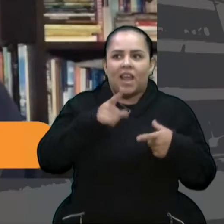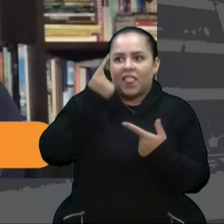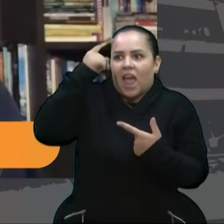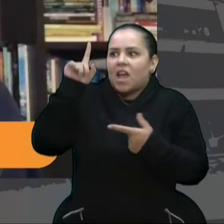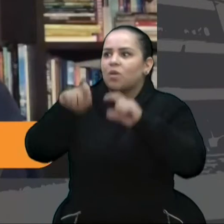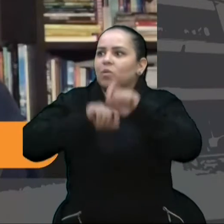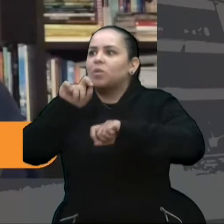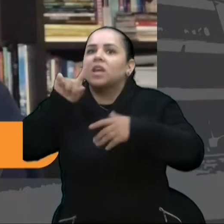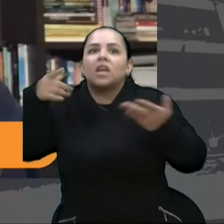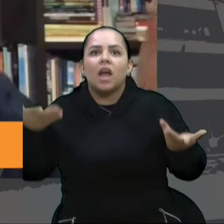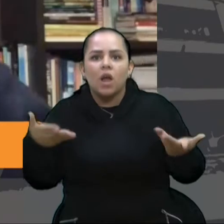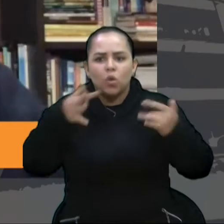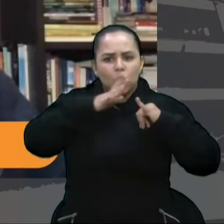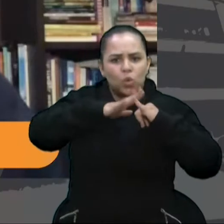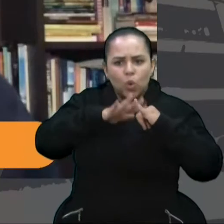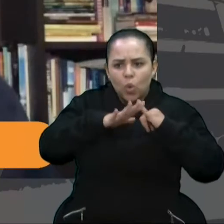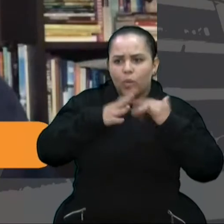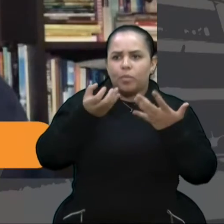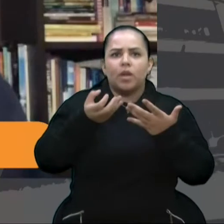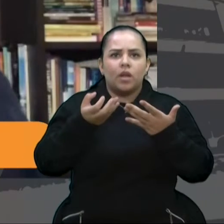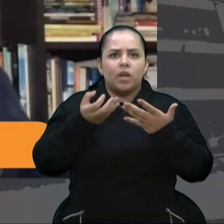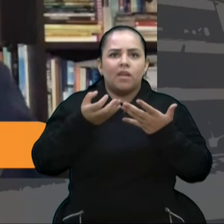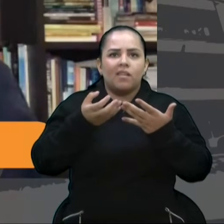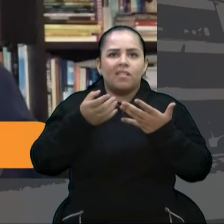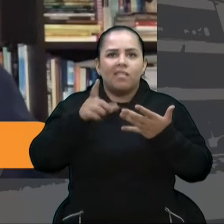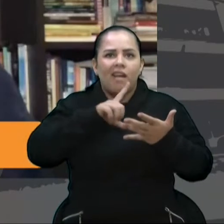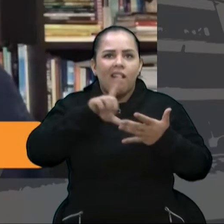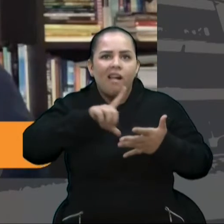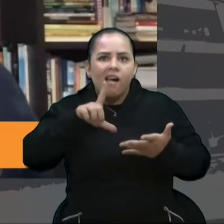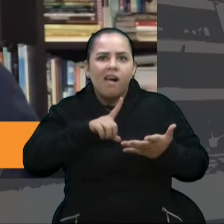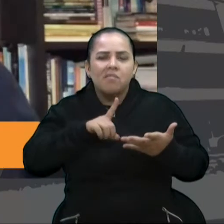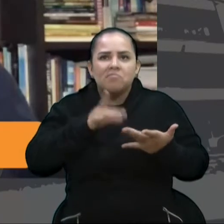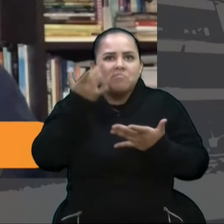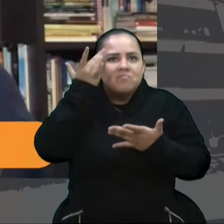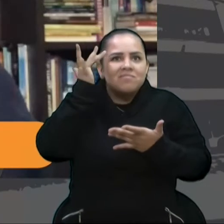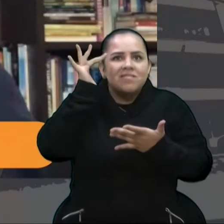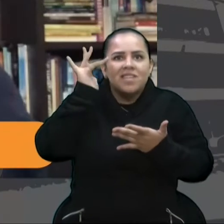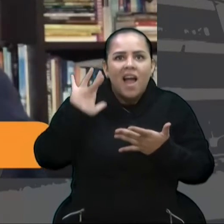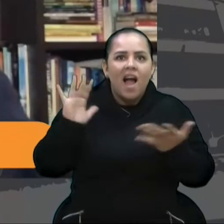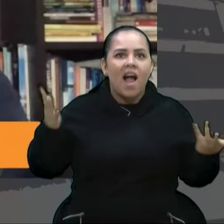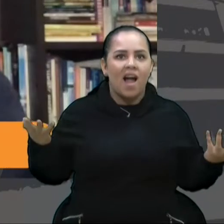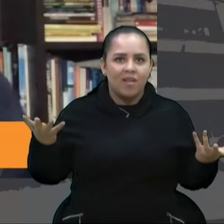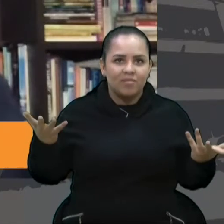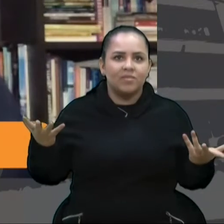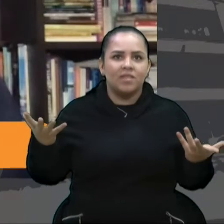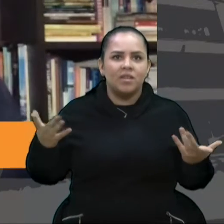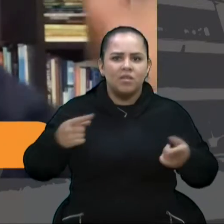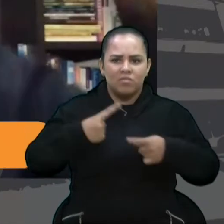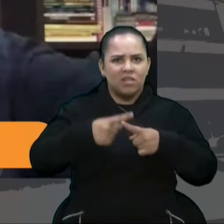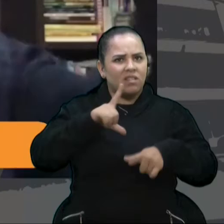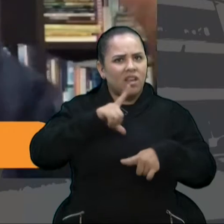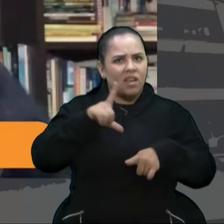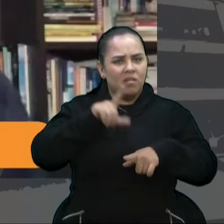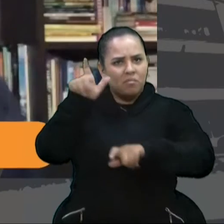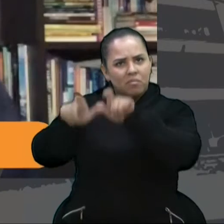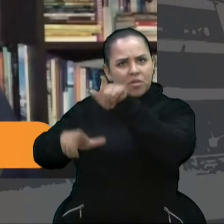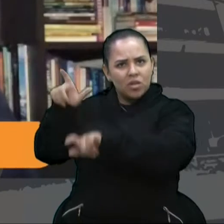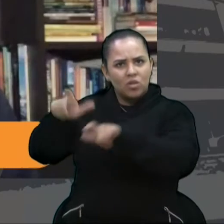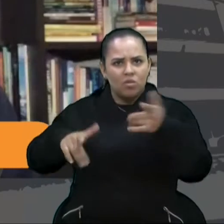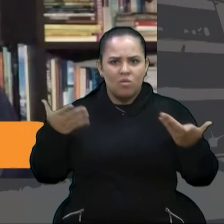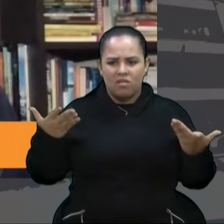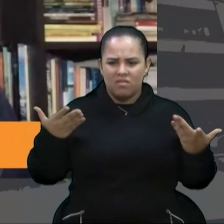que é YouTube, do que é o Google, né? Que fica. Eu vi que teve gente ela dizendo assim, é por causa da CPI.